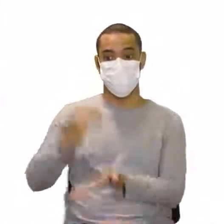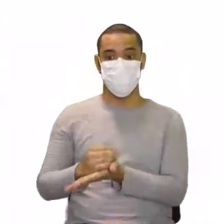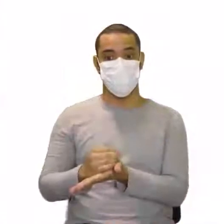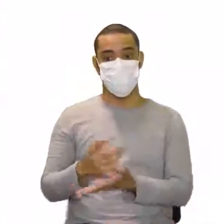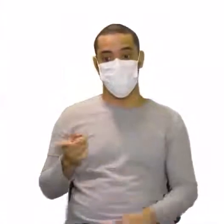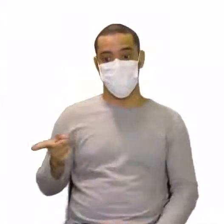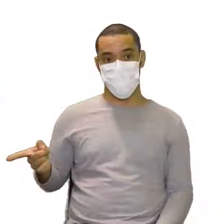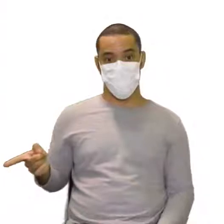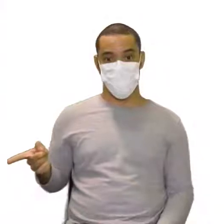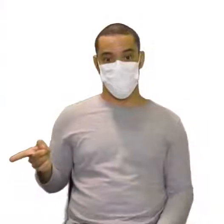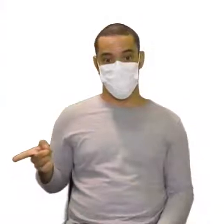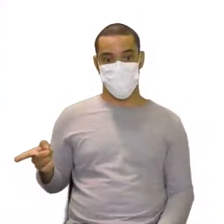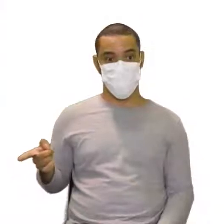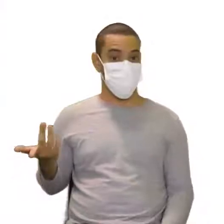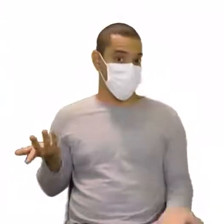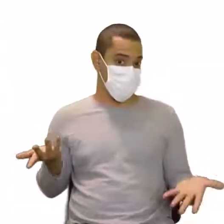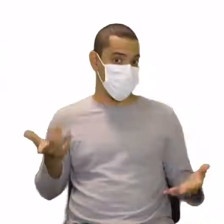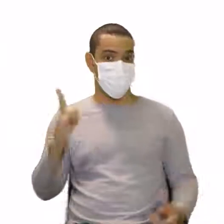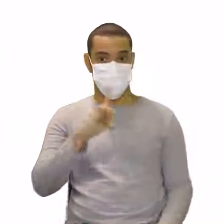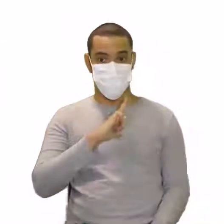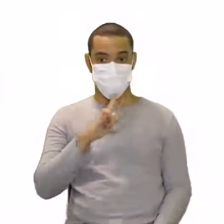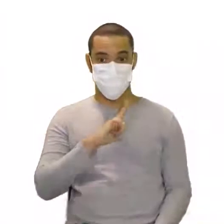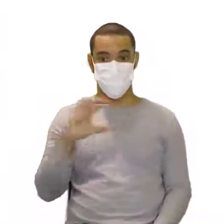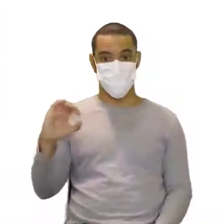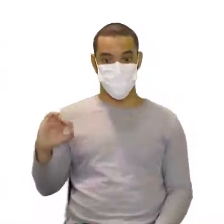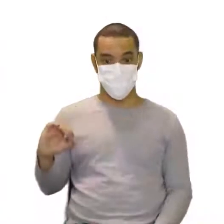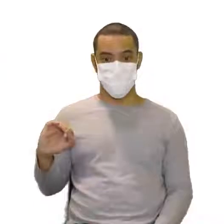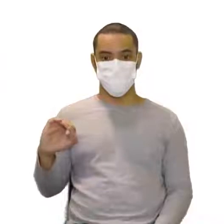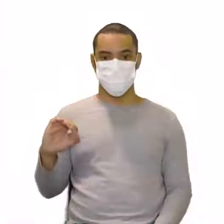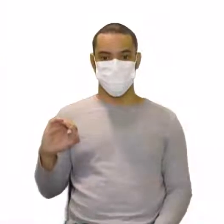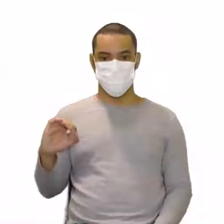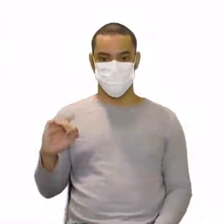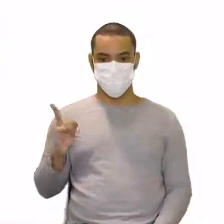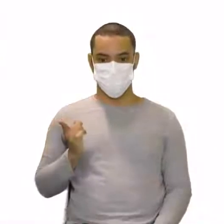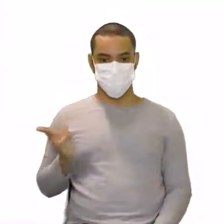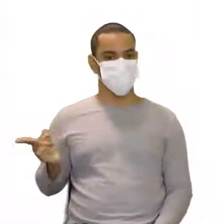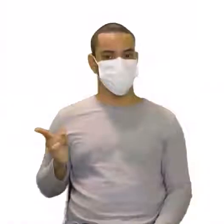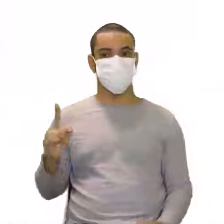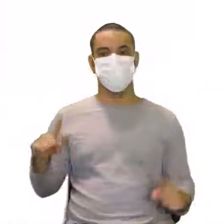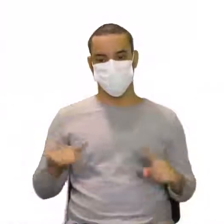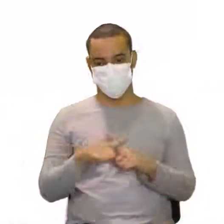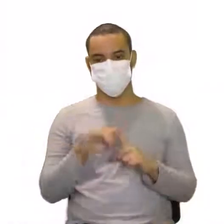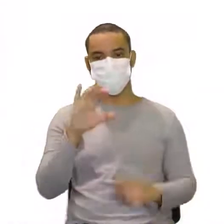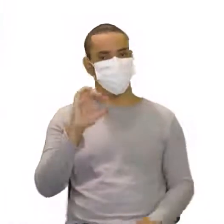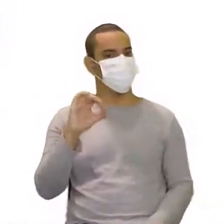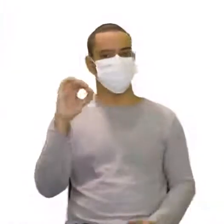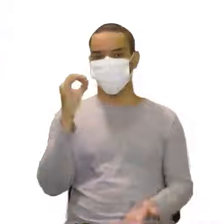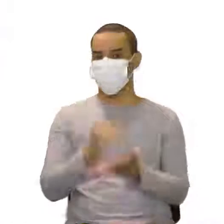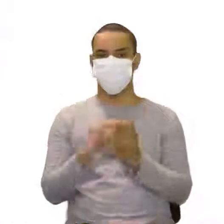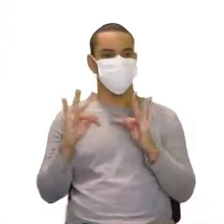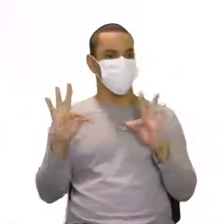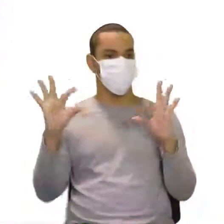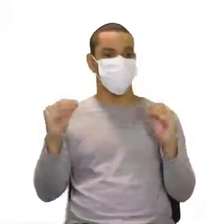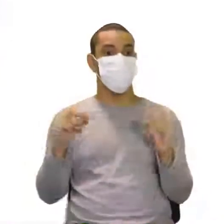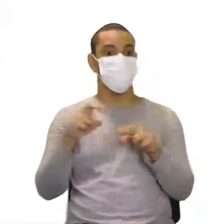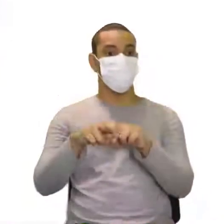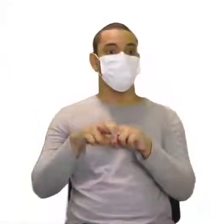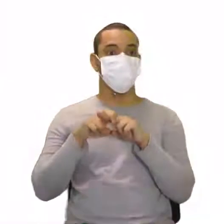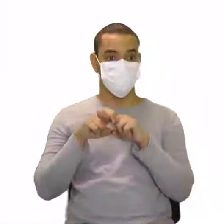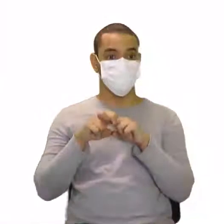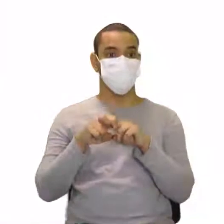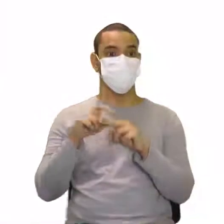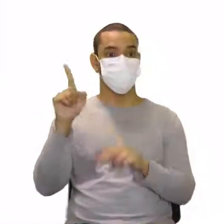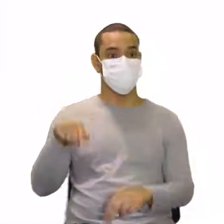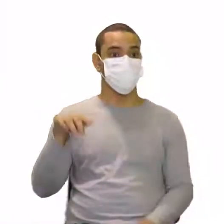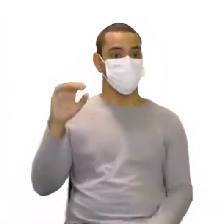0. Então, quando eu tenho 0 aqui, na multiplicação zera tudo. Então, meu fluxo